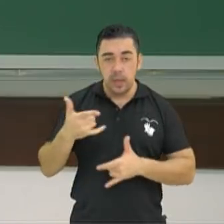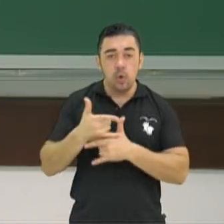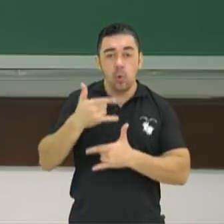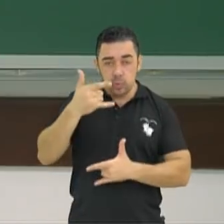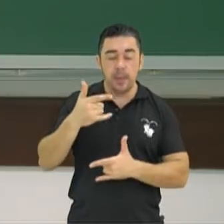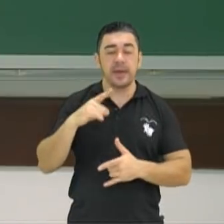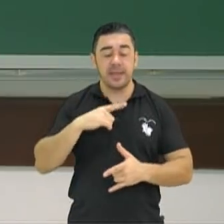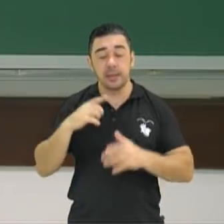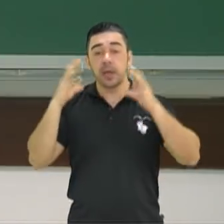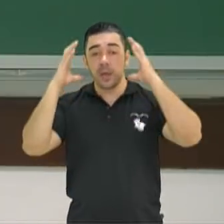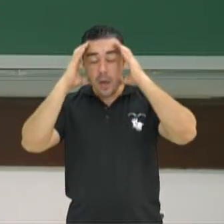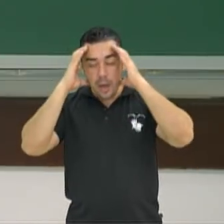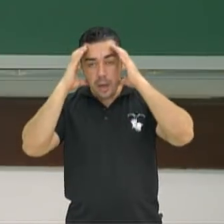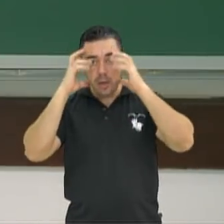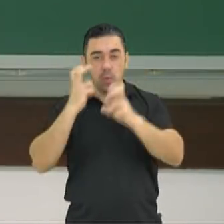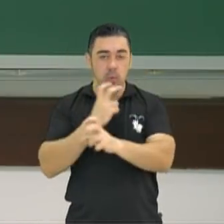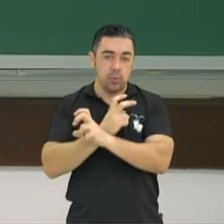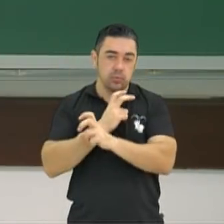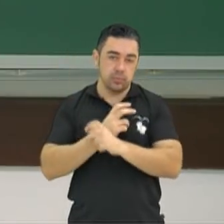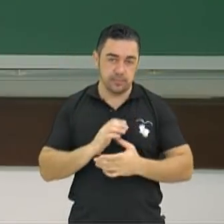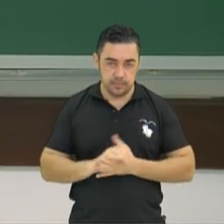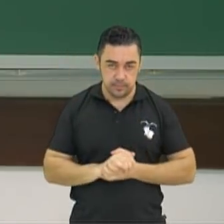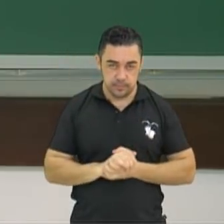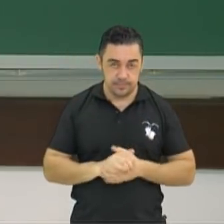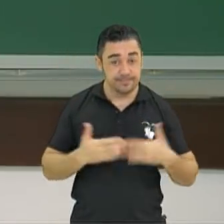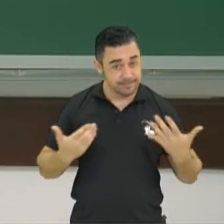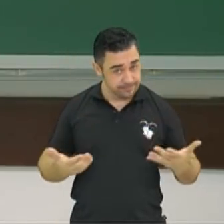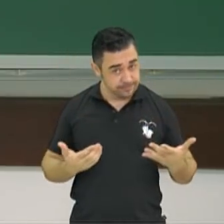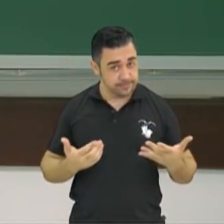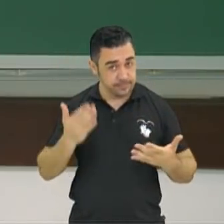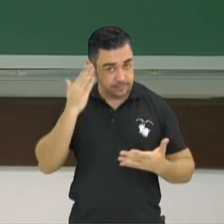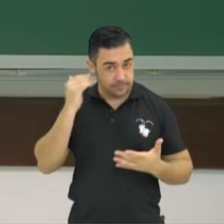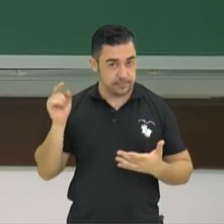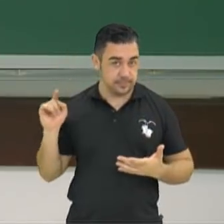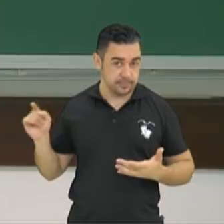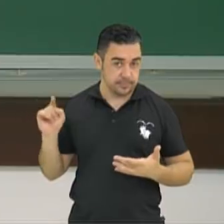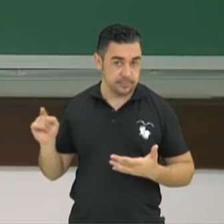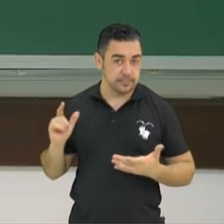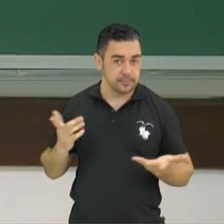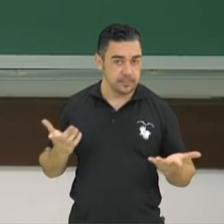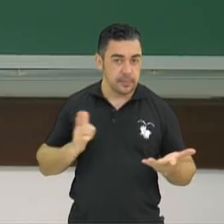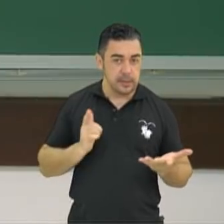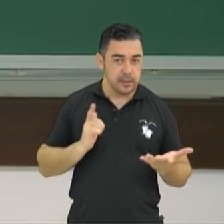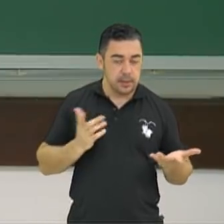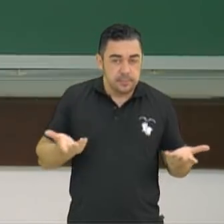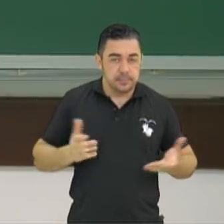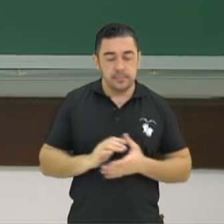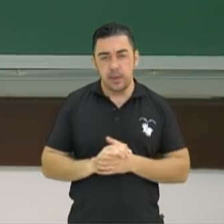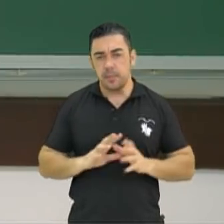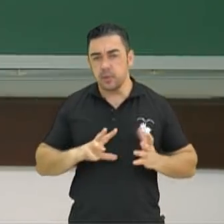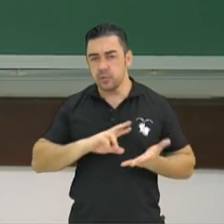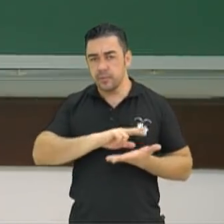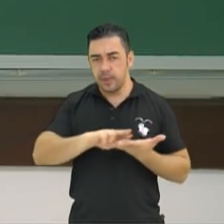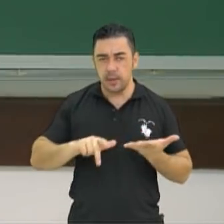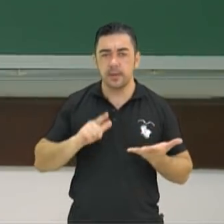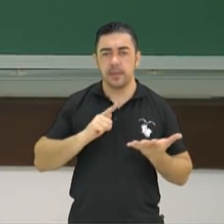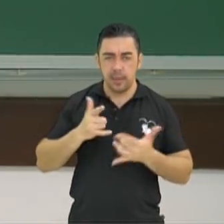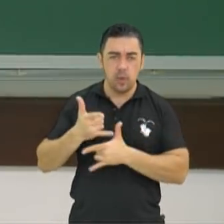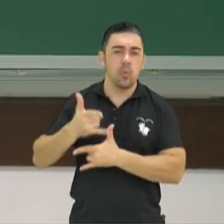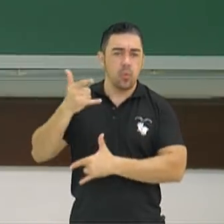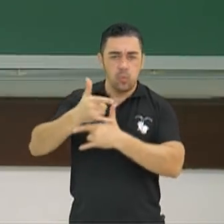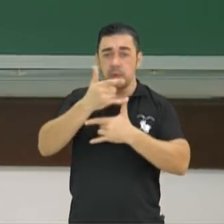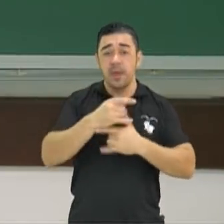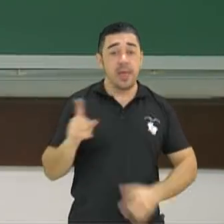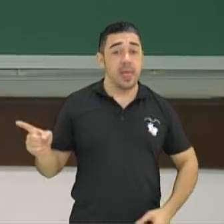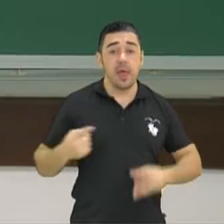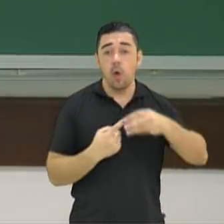vertebrado tem coluna vertebral? Não, mas todo vertebrado tem crânio. Olha que interessante, tá? Mas todos os outros vertebrados têm coluna, tá?